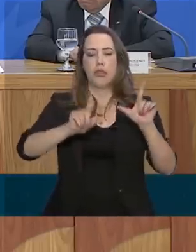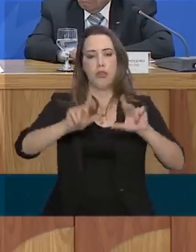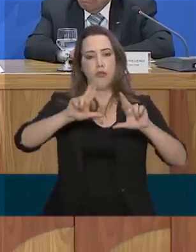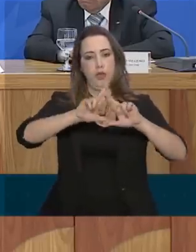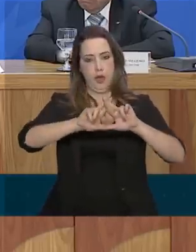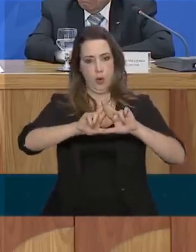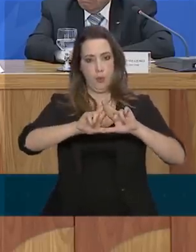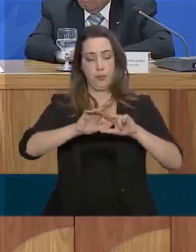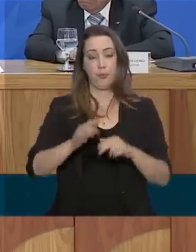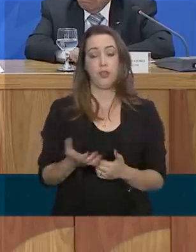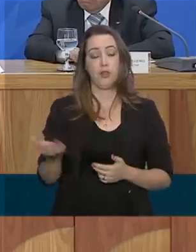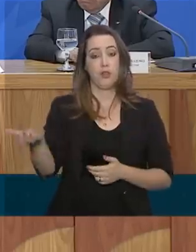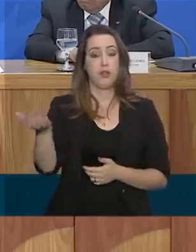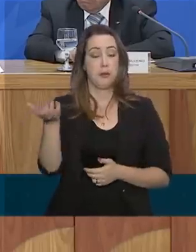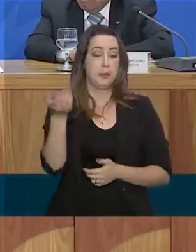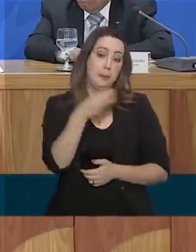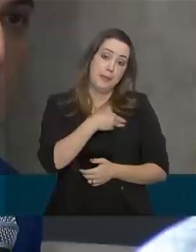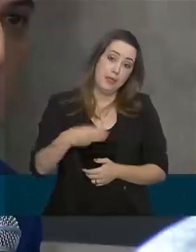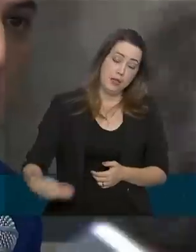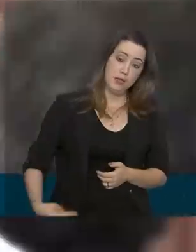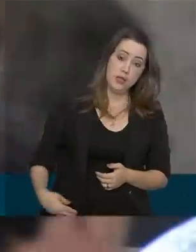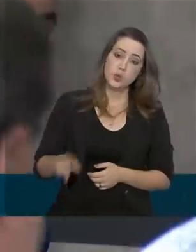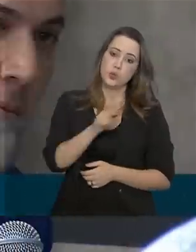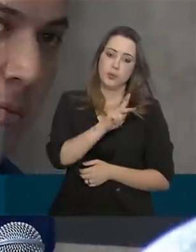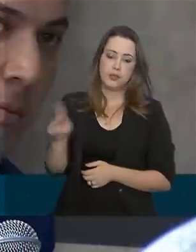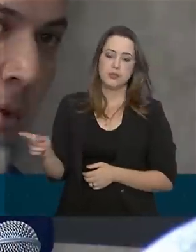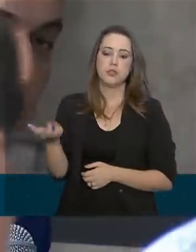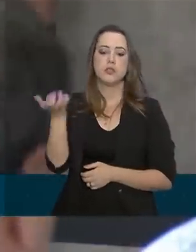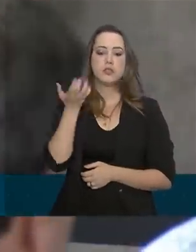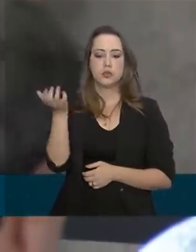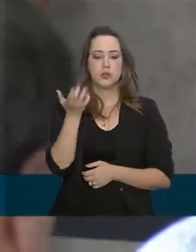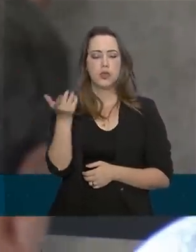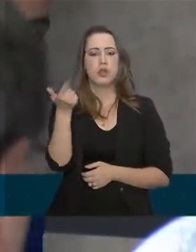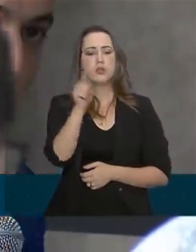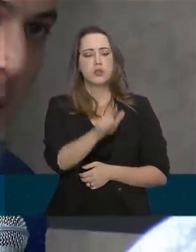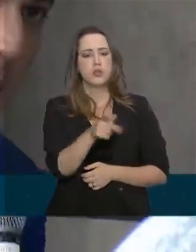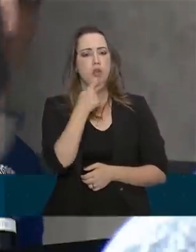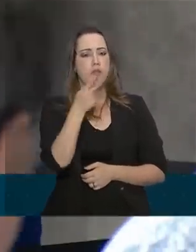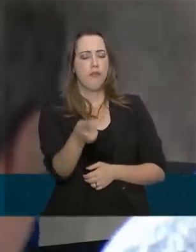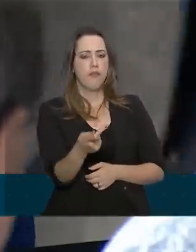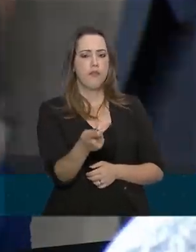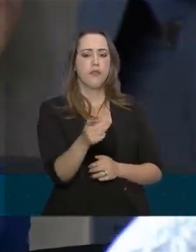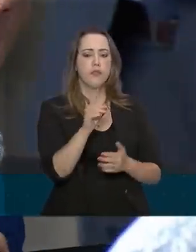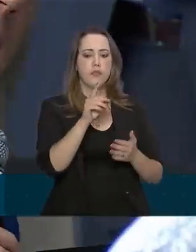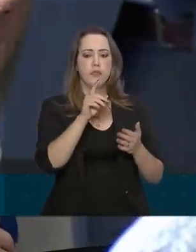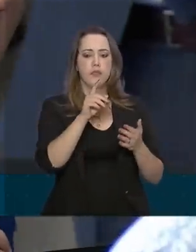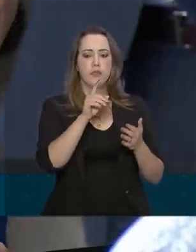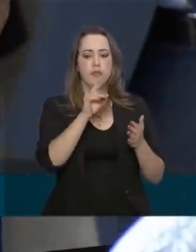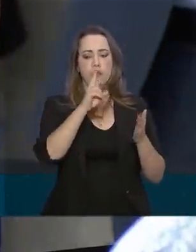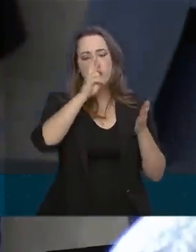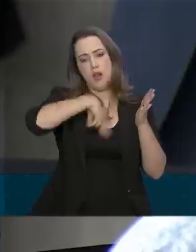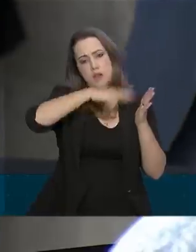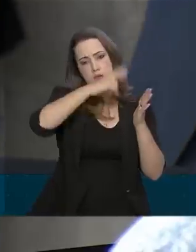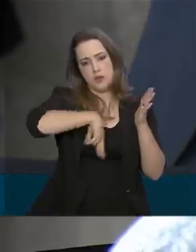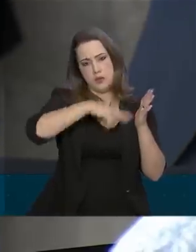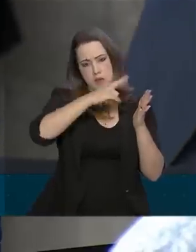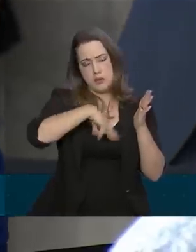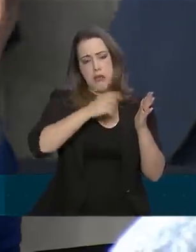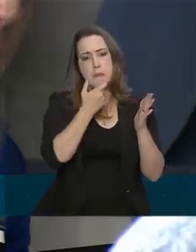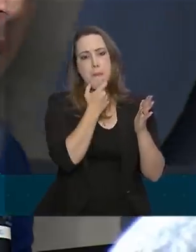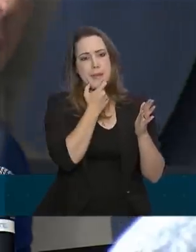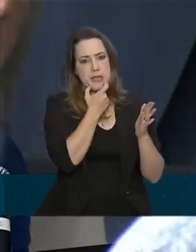todos é eu queria repercute uma 1 um artigo da revista britânica the economist